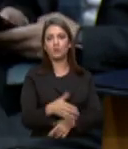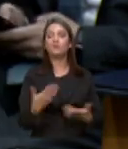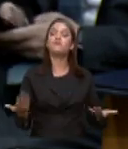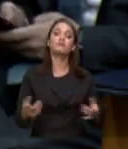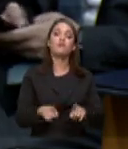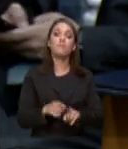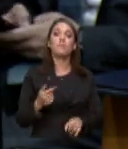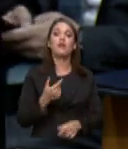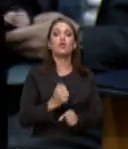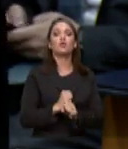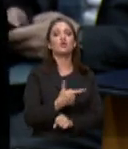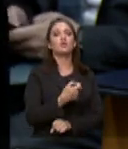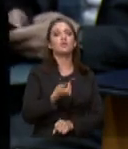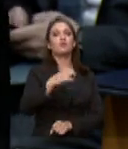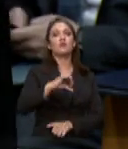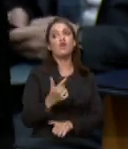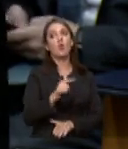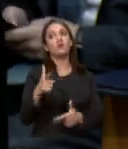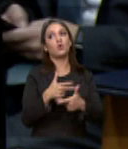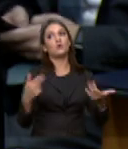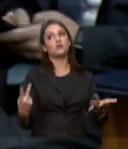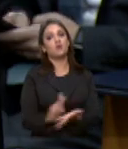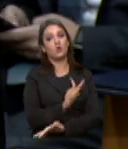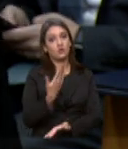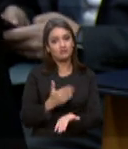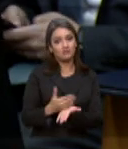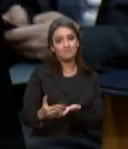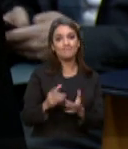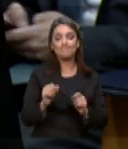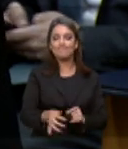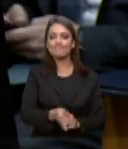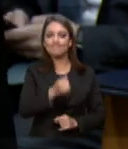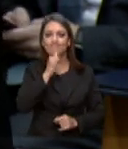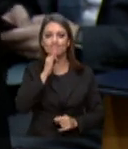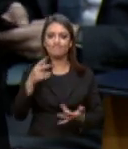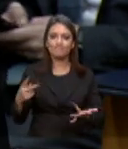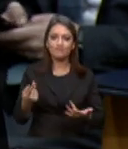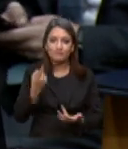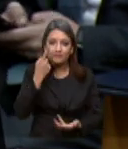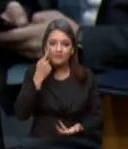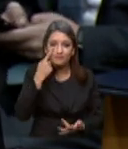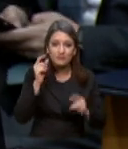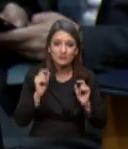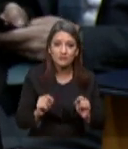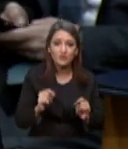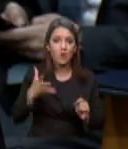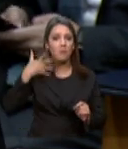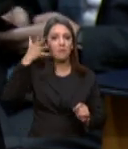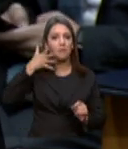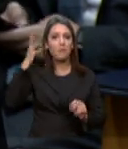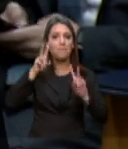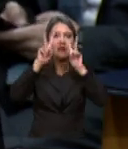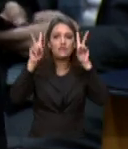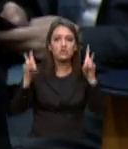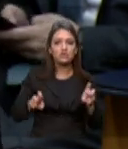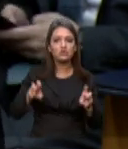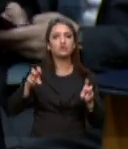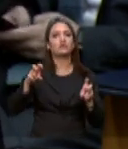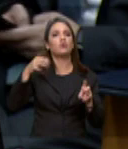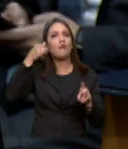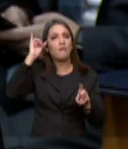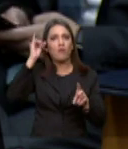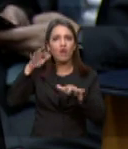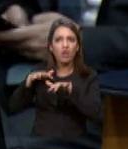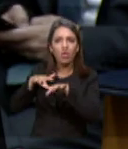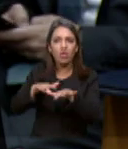fato inédito passa a ocorrer. Conforme tivemos, infelizmente, que nos deparar com o discurso sobre as boiadas ambientais,